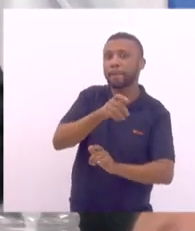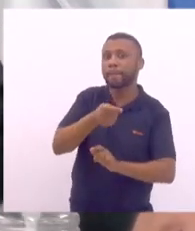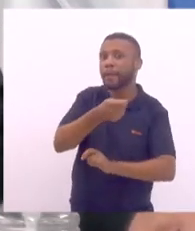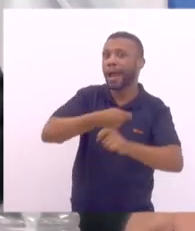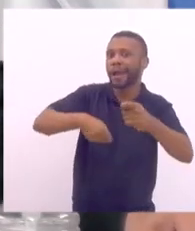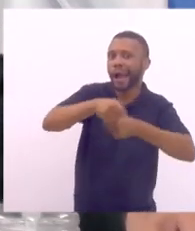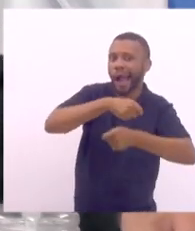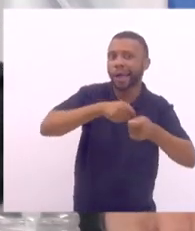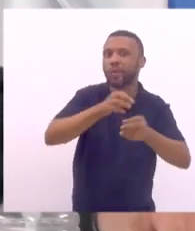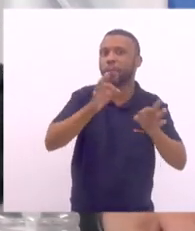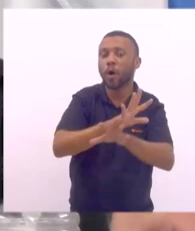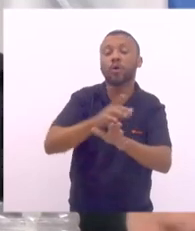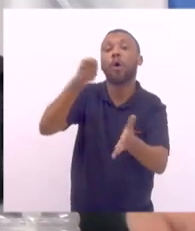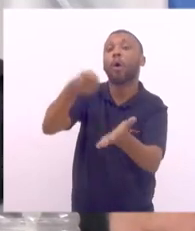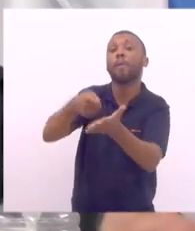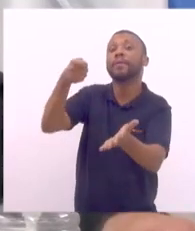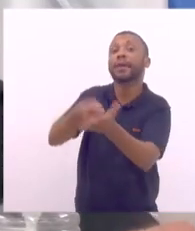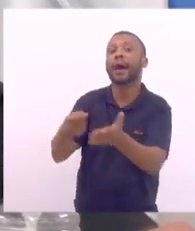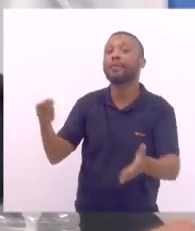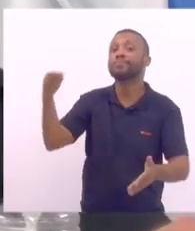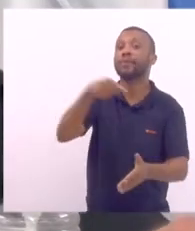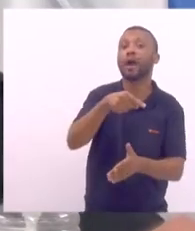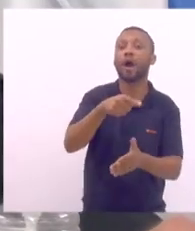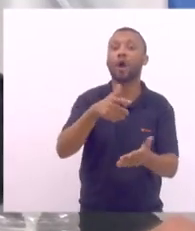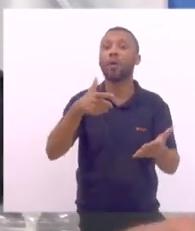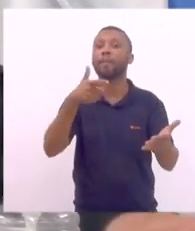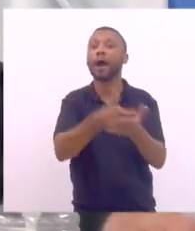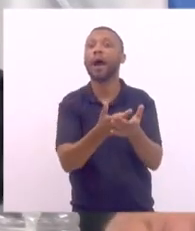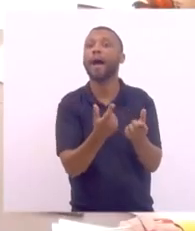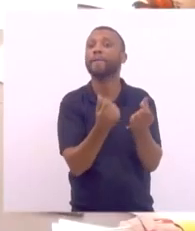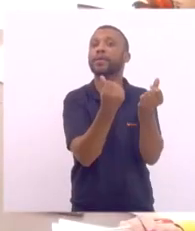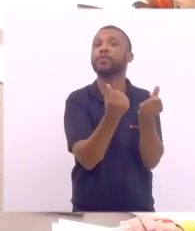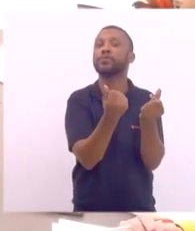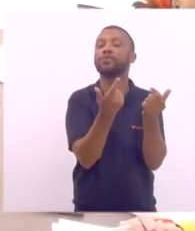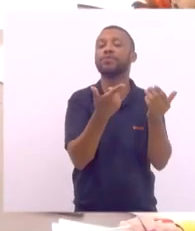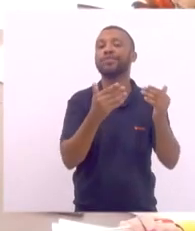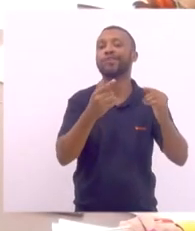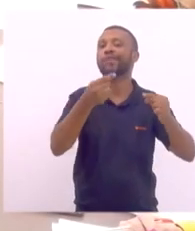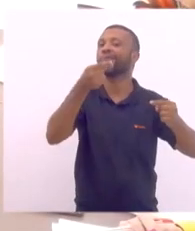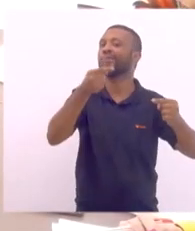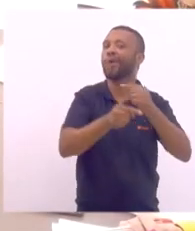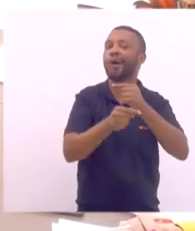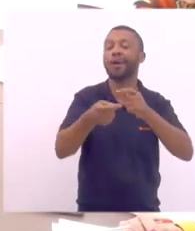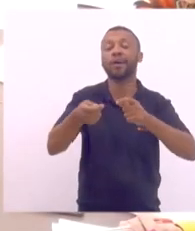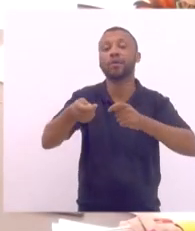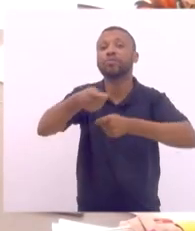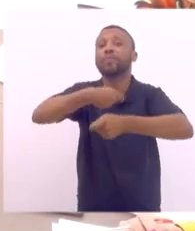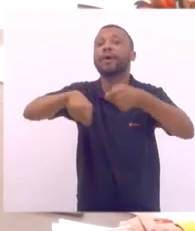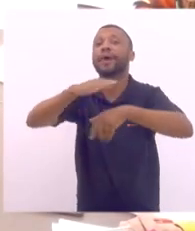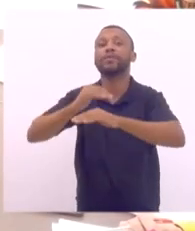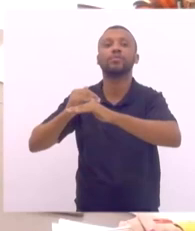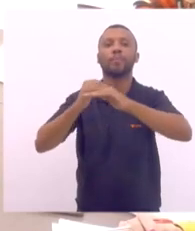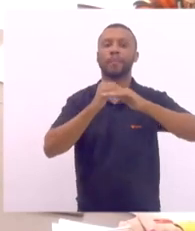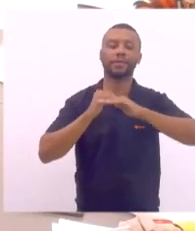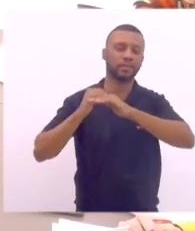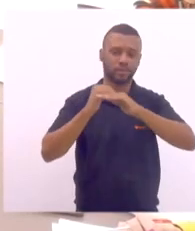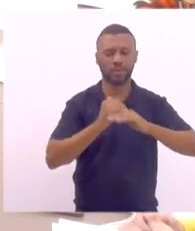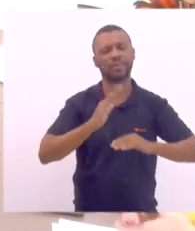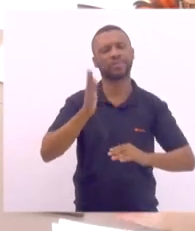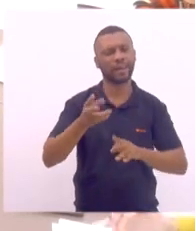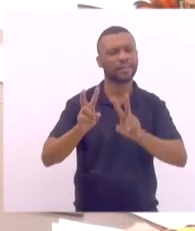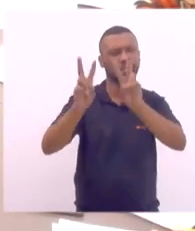criar um mercado, obrigar o pessoal a comprar preços fora do mercado. Então, já ouvi esse